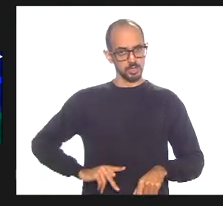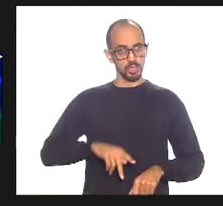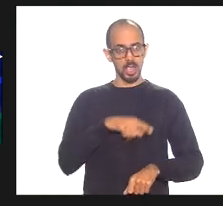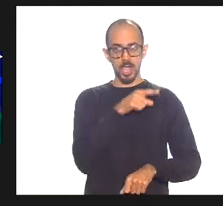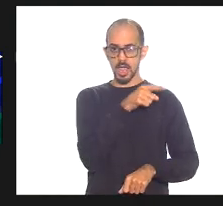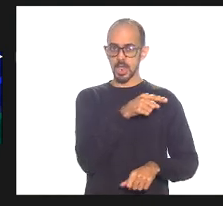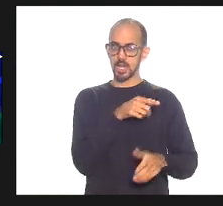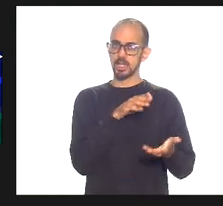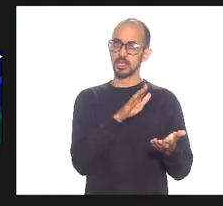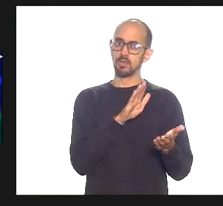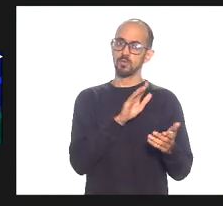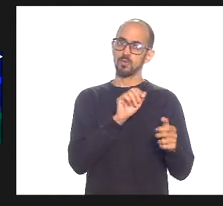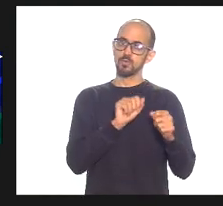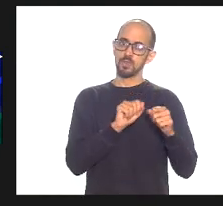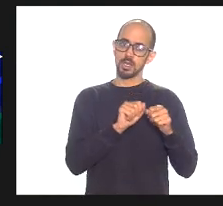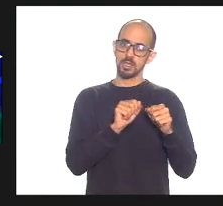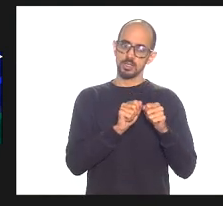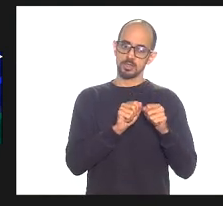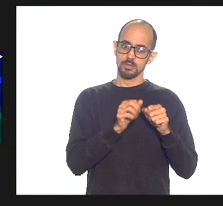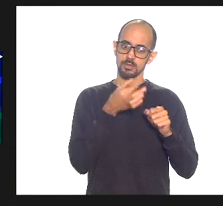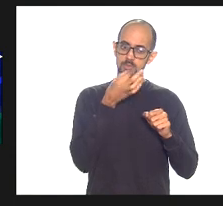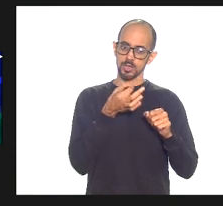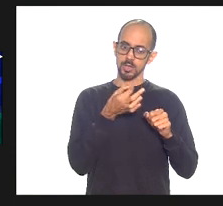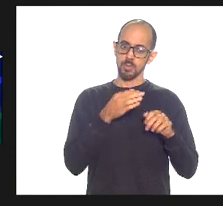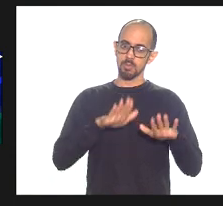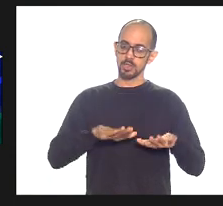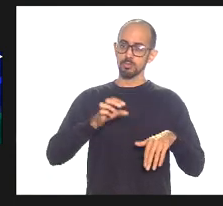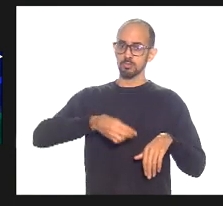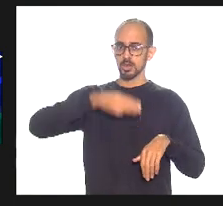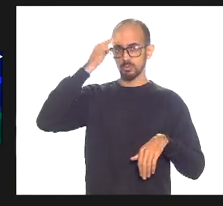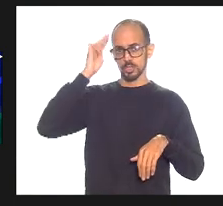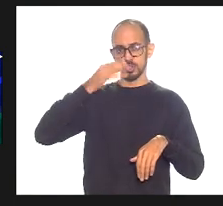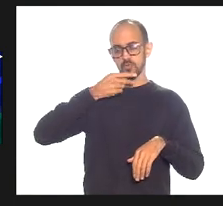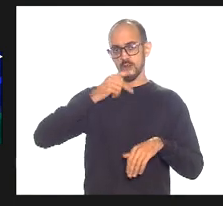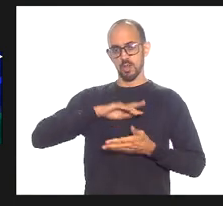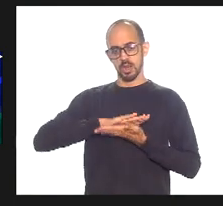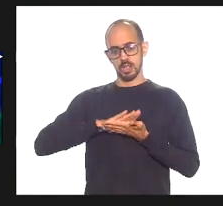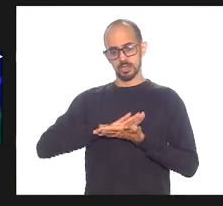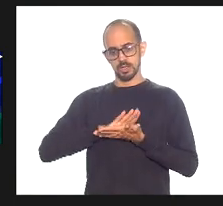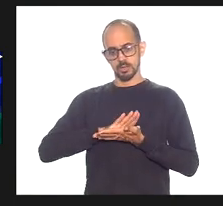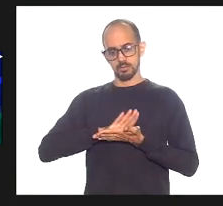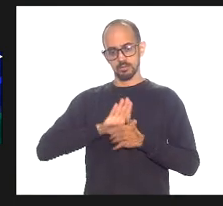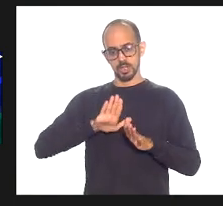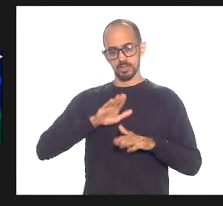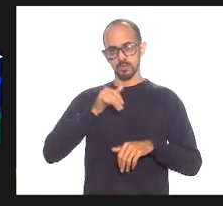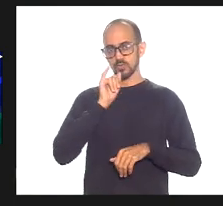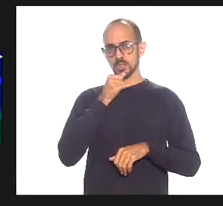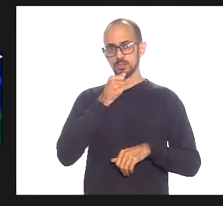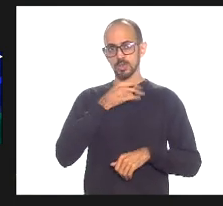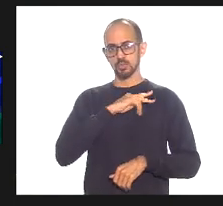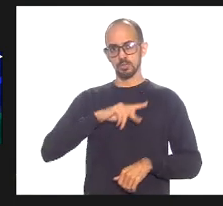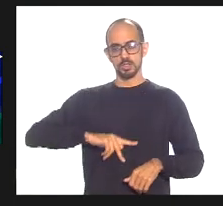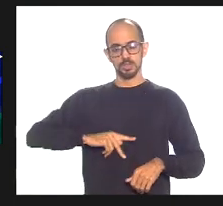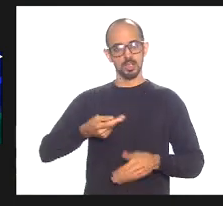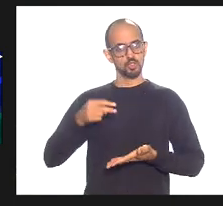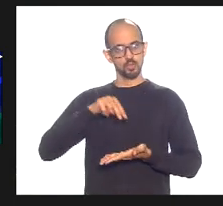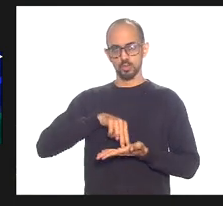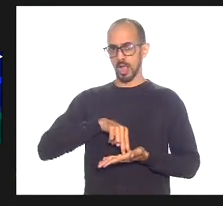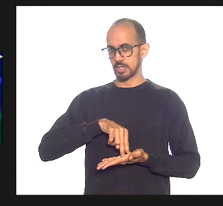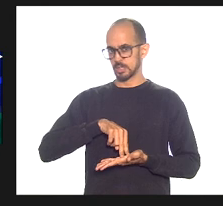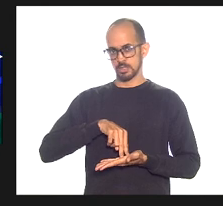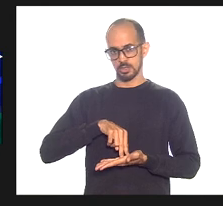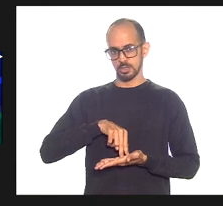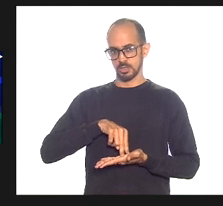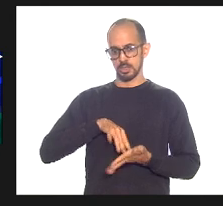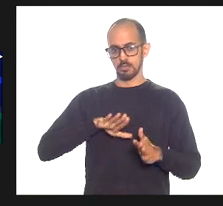e um deputado que é o Márcio Pacheco não falou mas eu que posso falar infelizmente presente no site para gente agora nesse momento mas ele